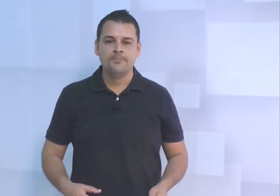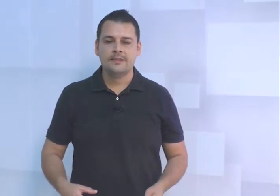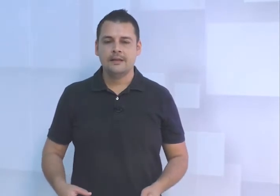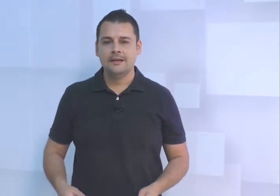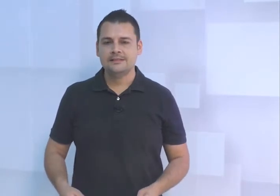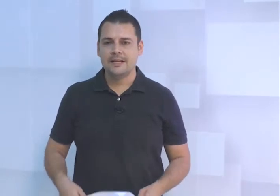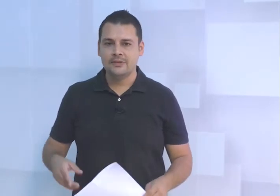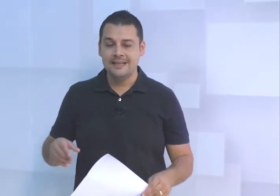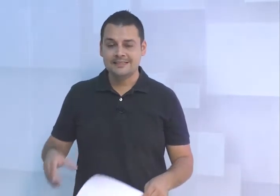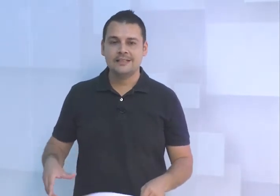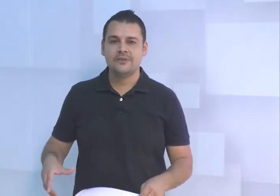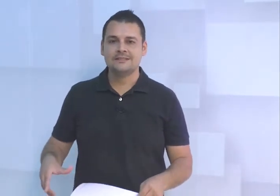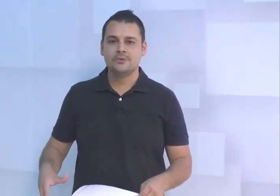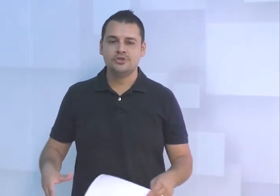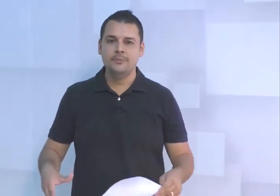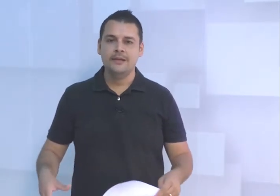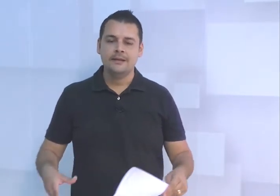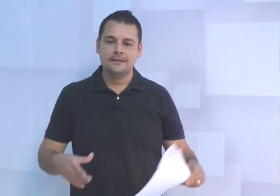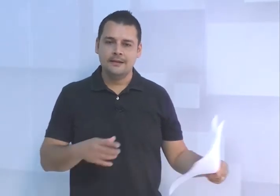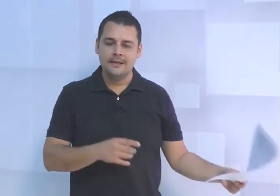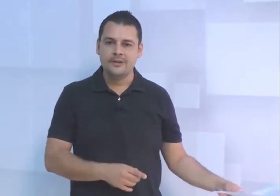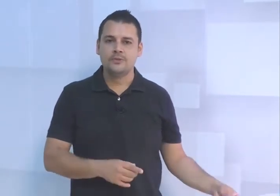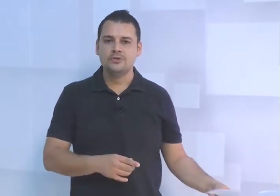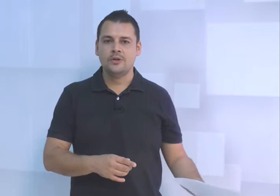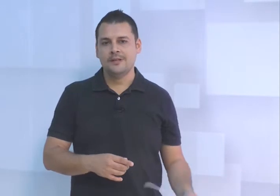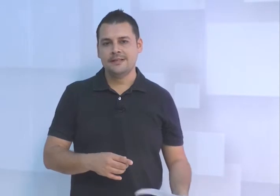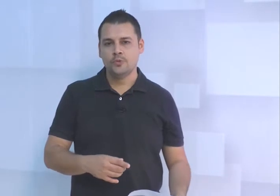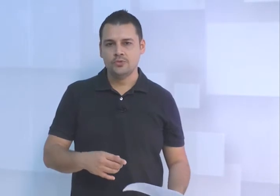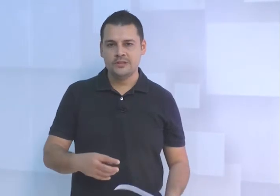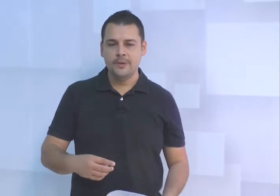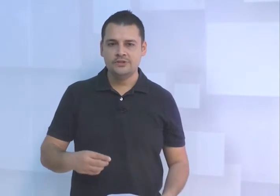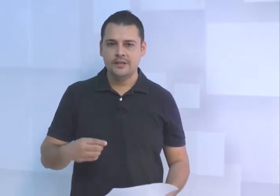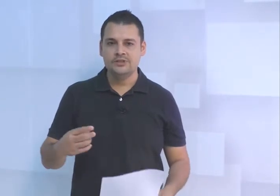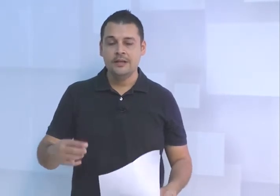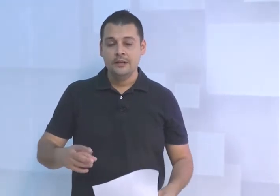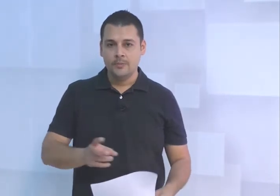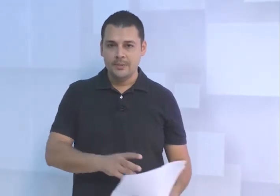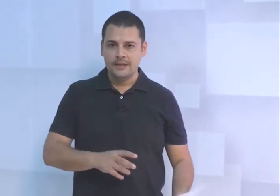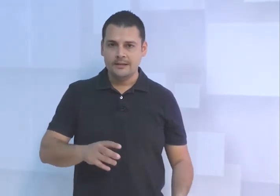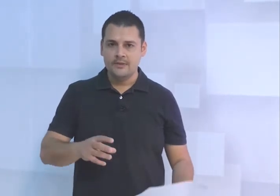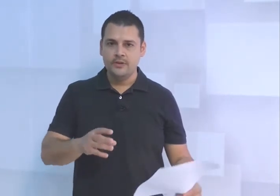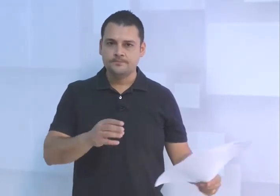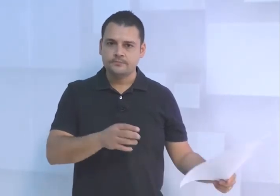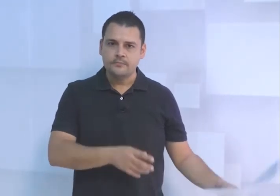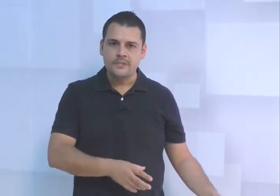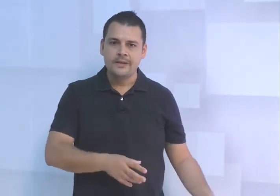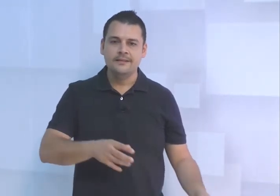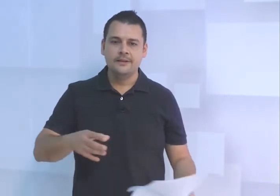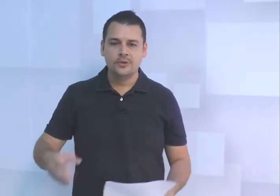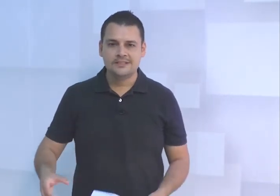da dupla desse classificação do time na libertadores do ano passado contra o independiente uma briga que teve